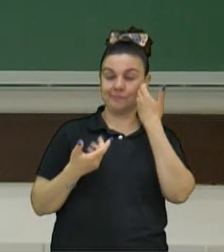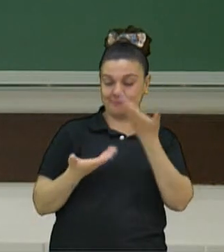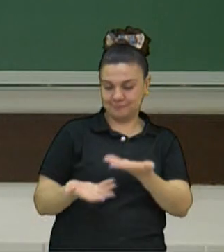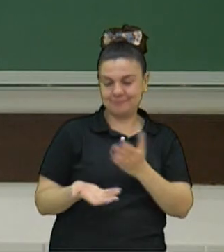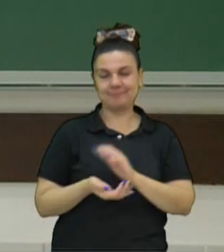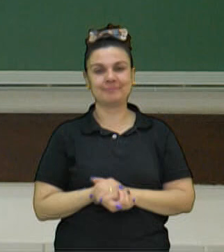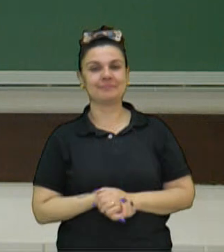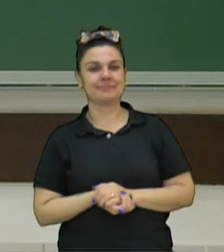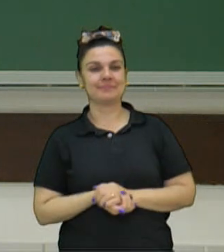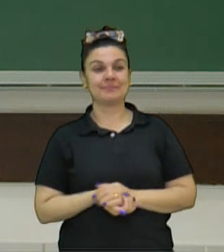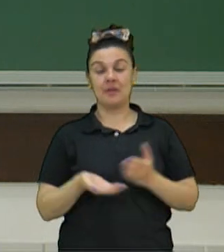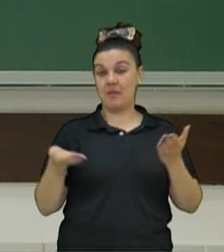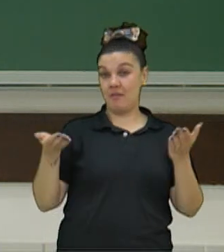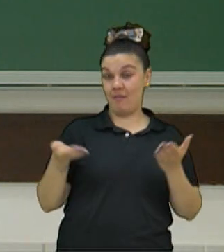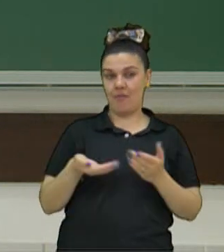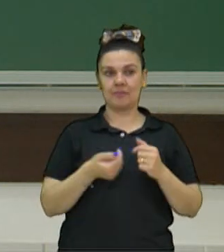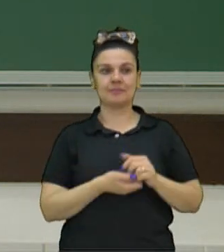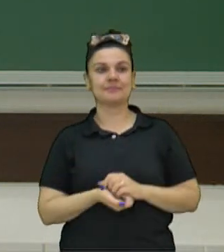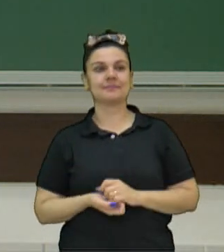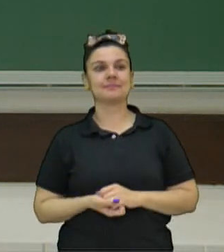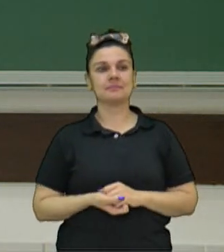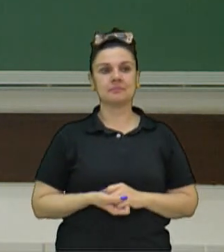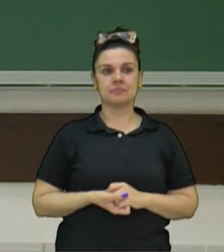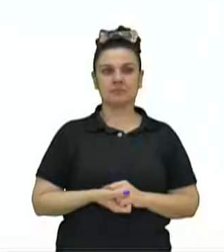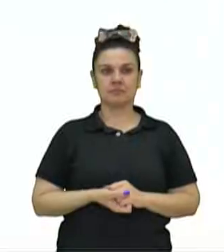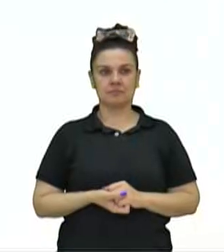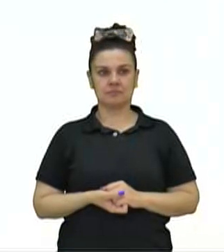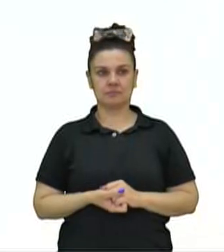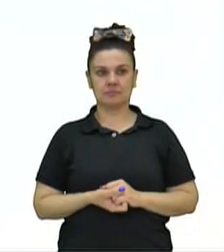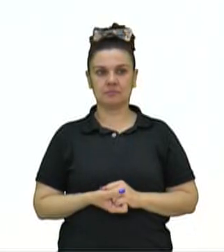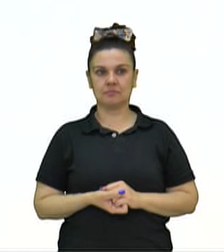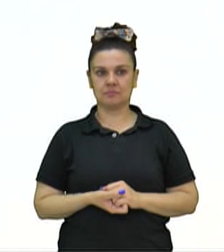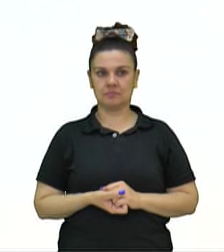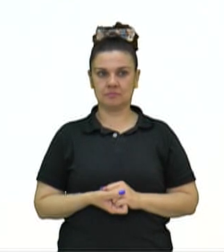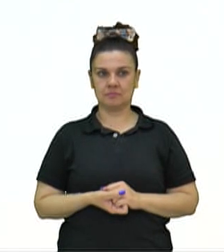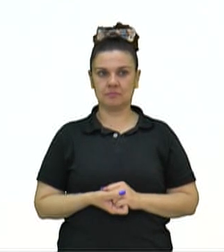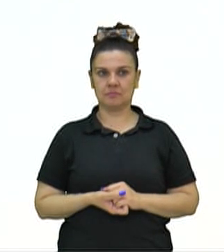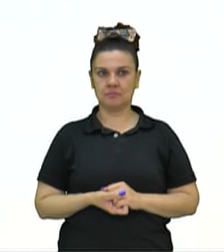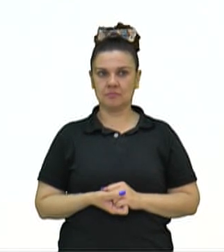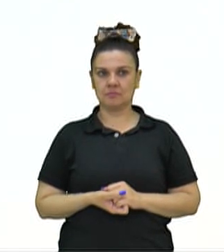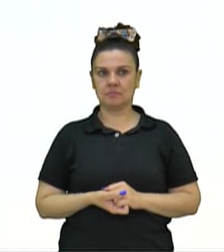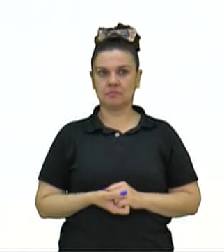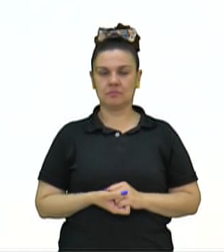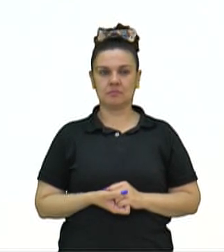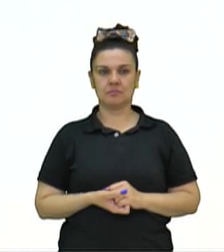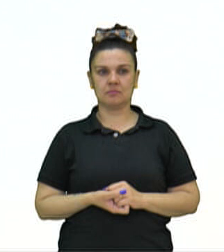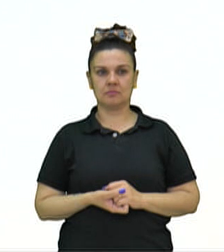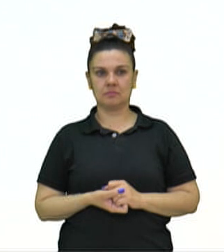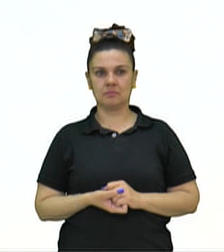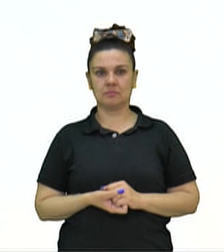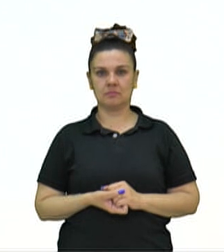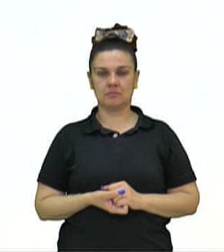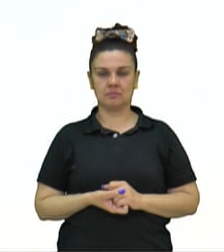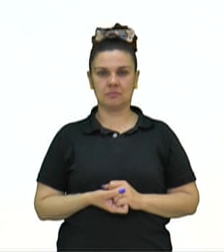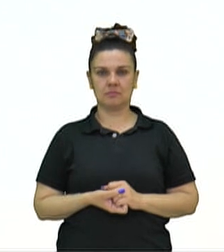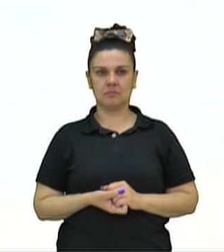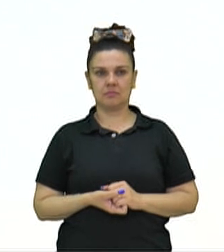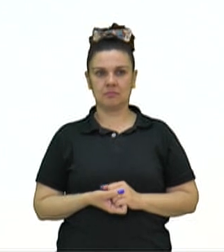vontades, certo? E agora vamos lá. What happened to my favorite record? I scratched it. What happened to the